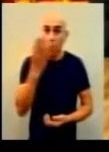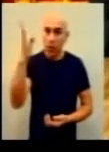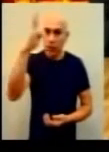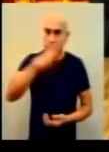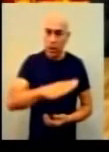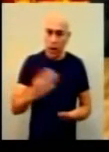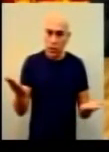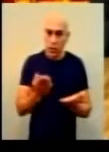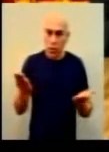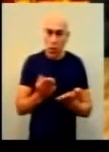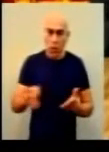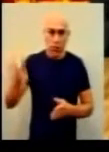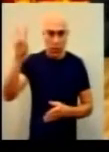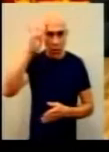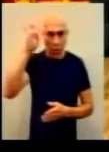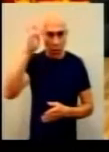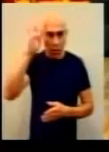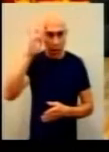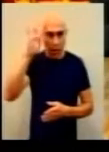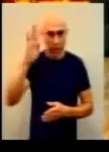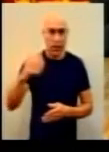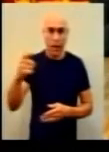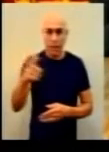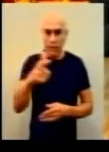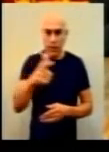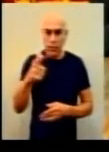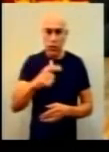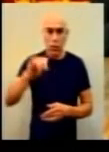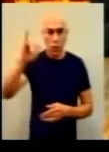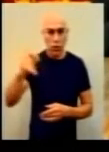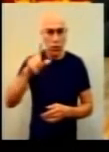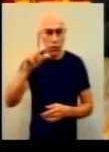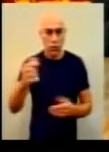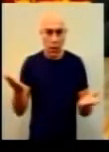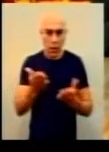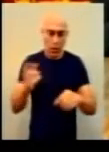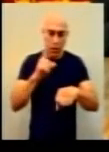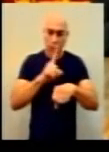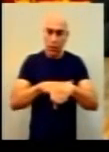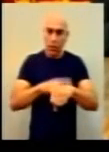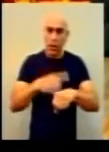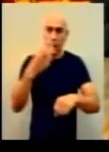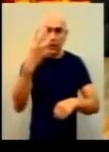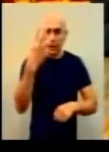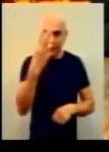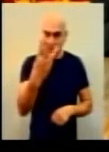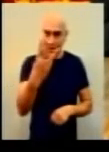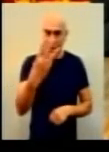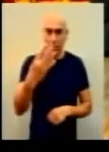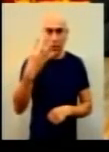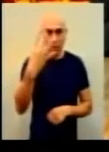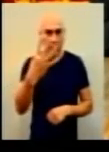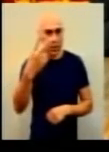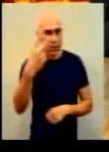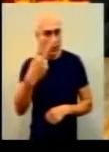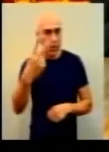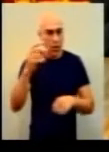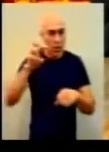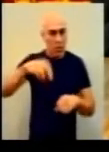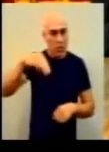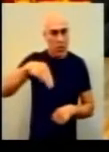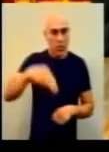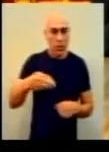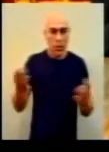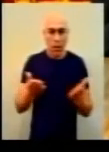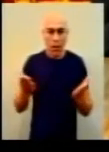boa tarde. Hoje é quarta-feira, dia 22 de julho. Agora são 3 horas e 42 minutos e